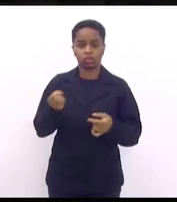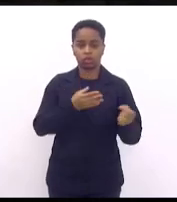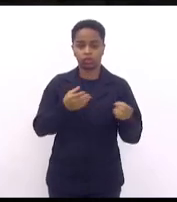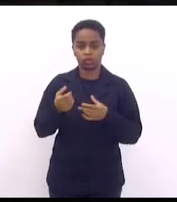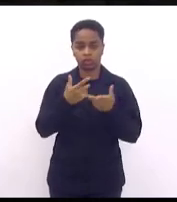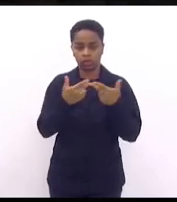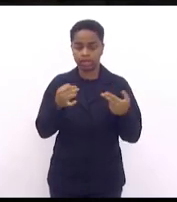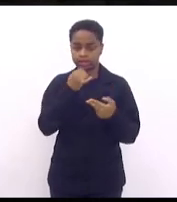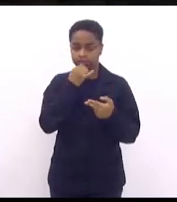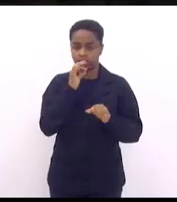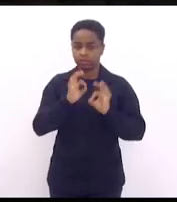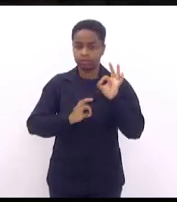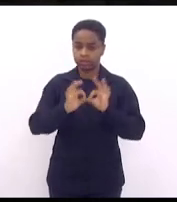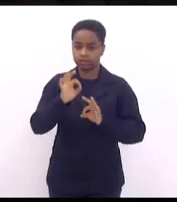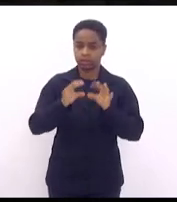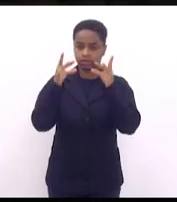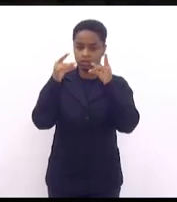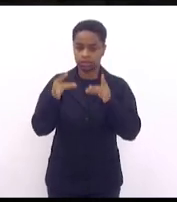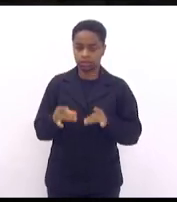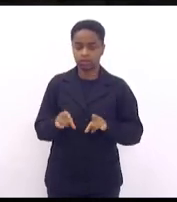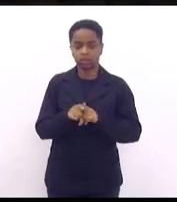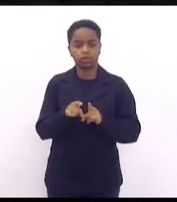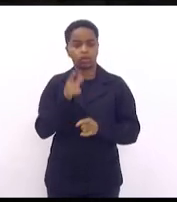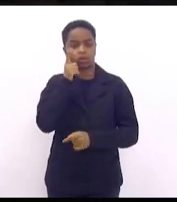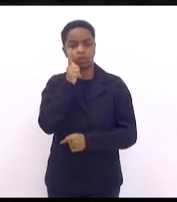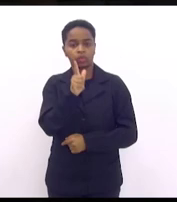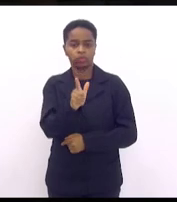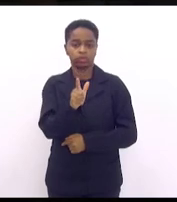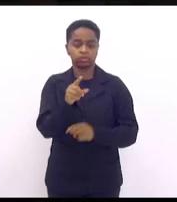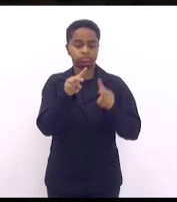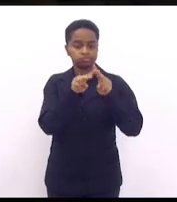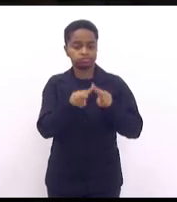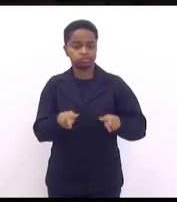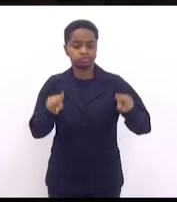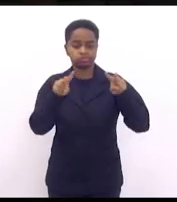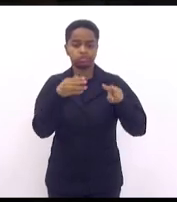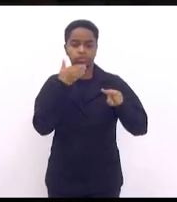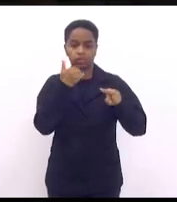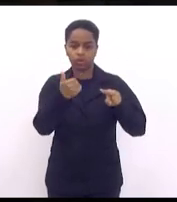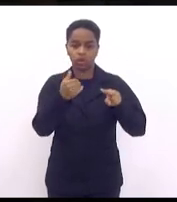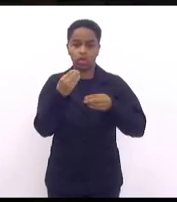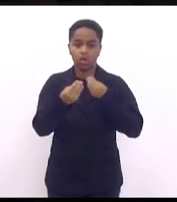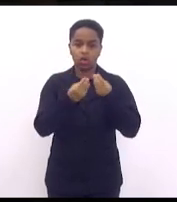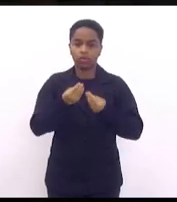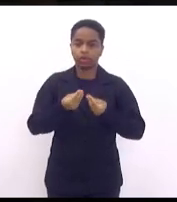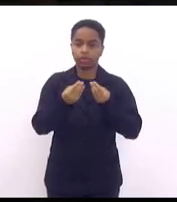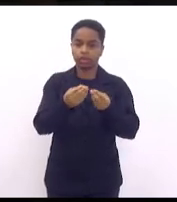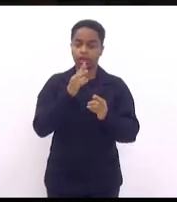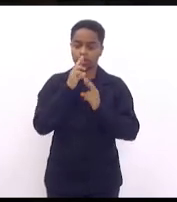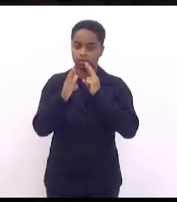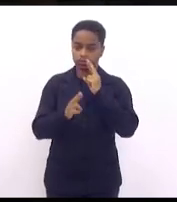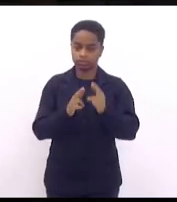um planejamento mais enxuto, que pode trazer maior visibilidade das entregas e resultados.